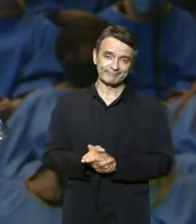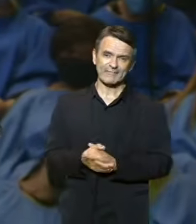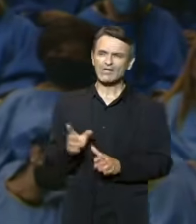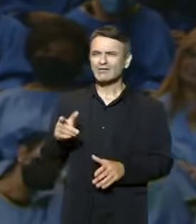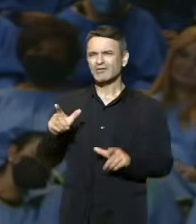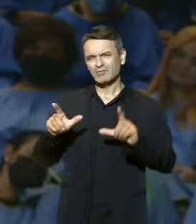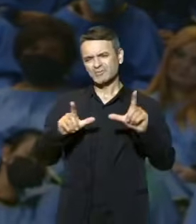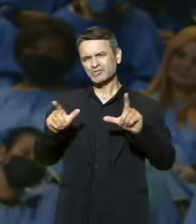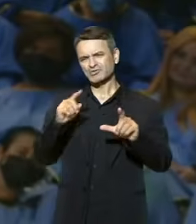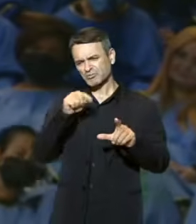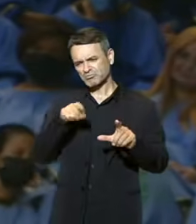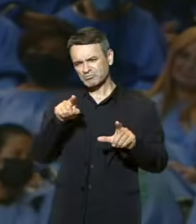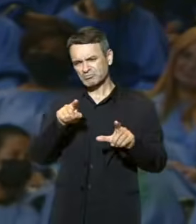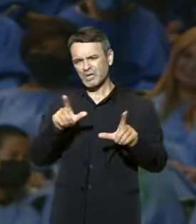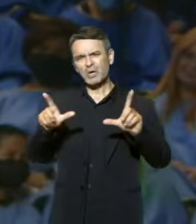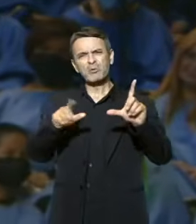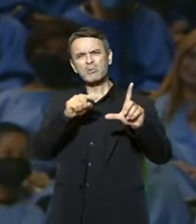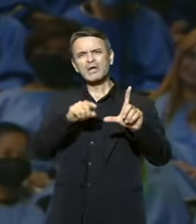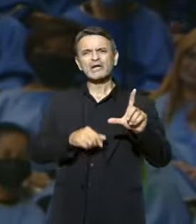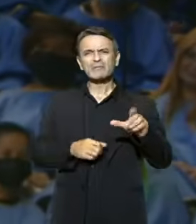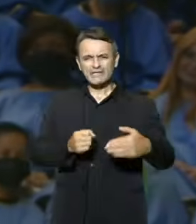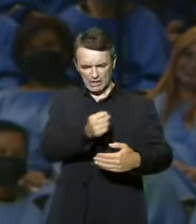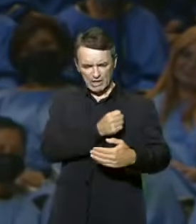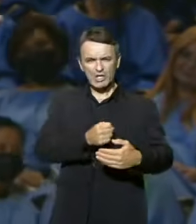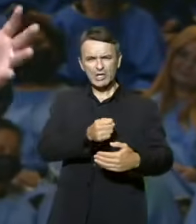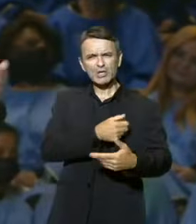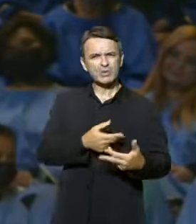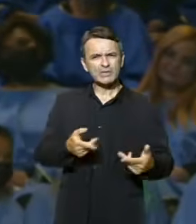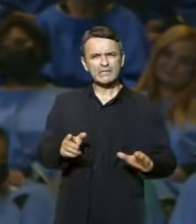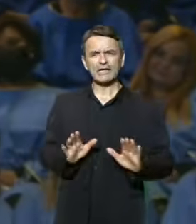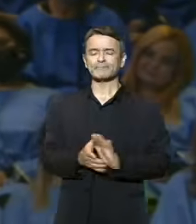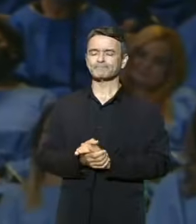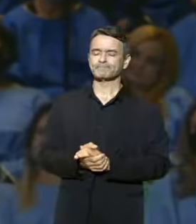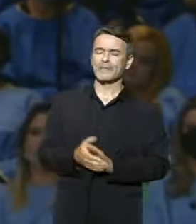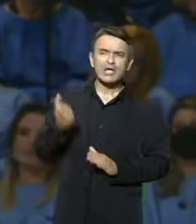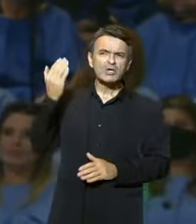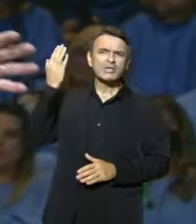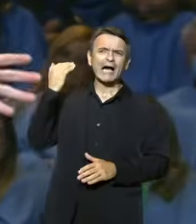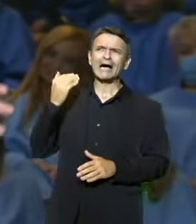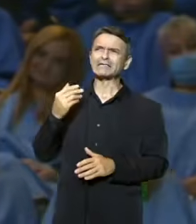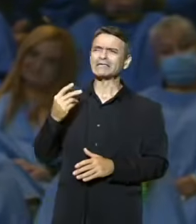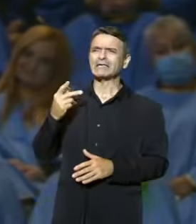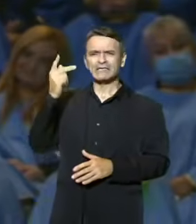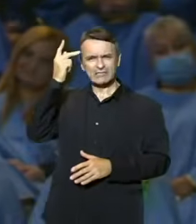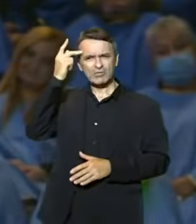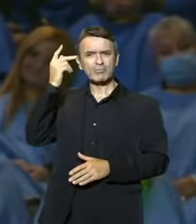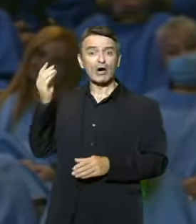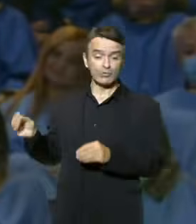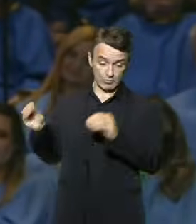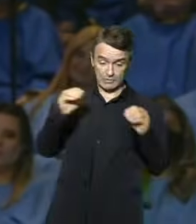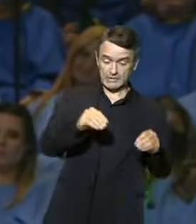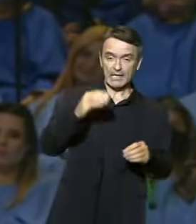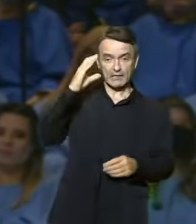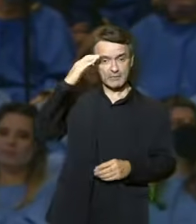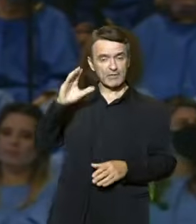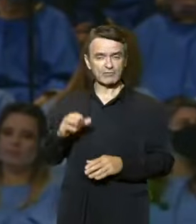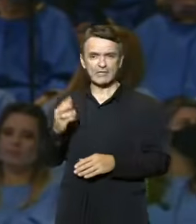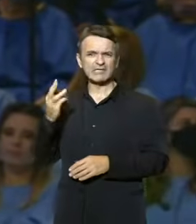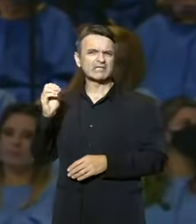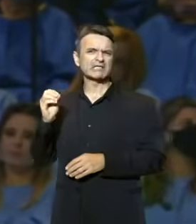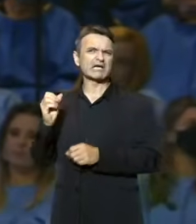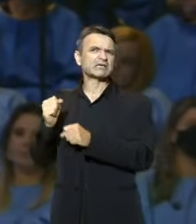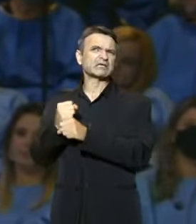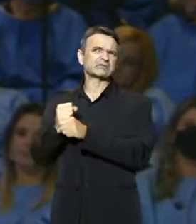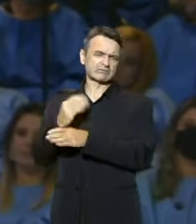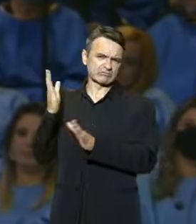culinária, e eu vim de São Paulo, né? Já há mais de 30 anos atrás. A gente vem para cá e a gente começa a